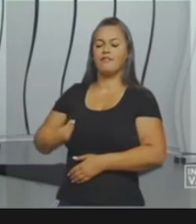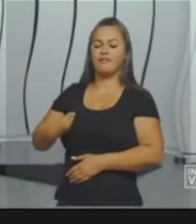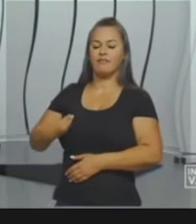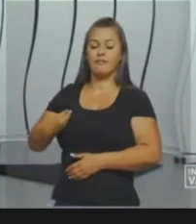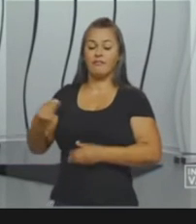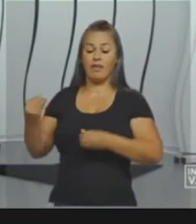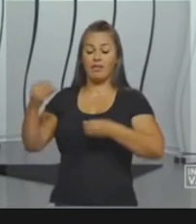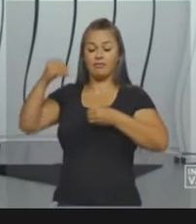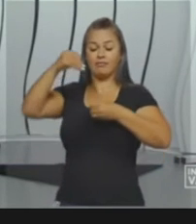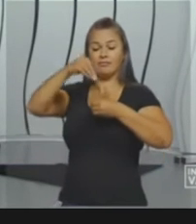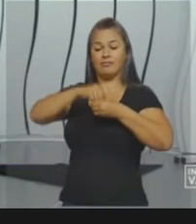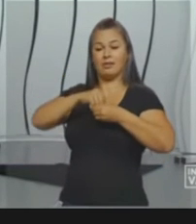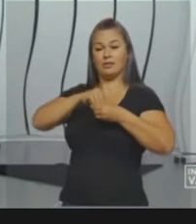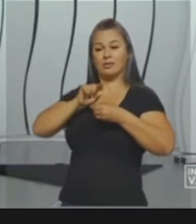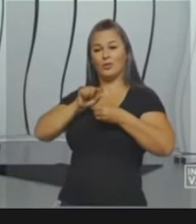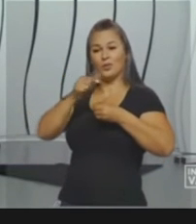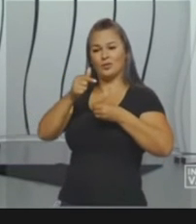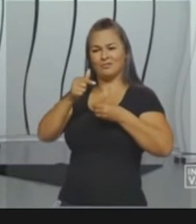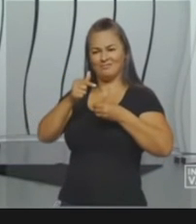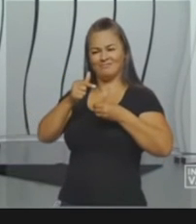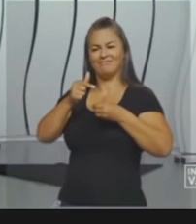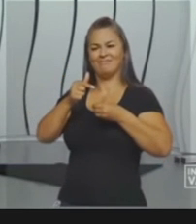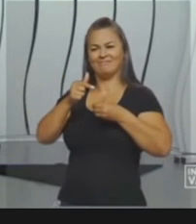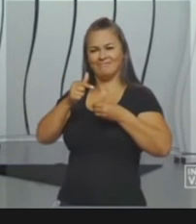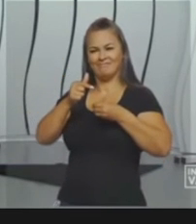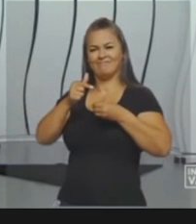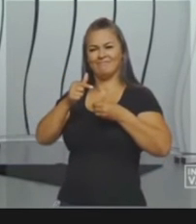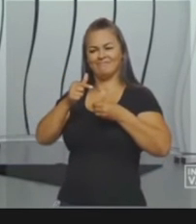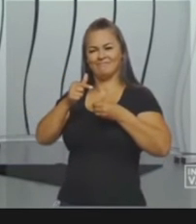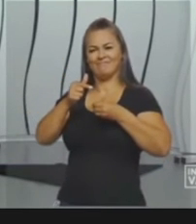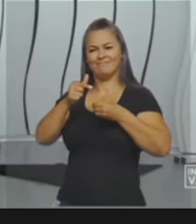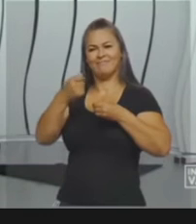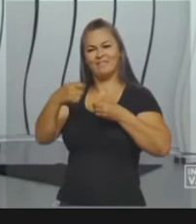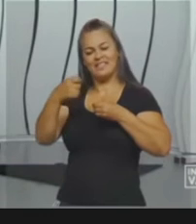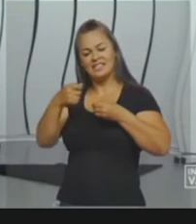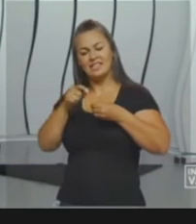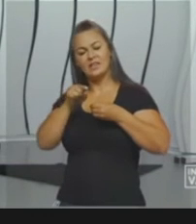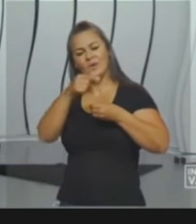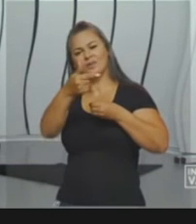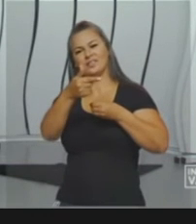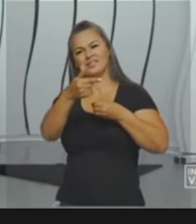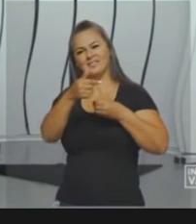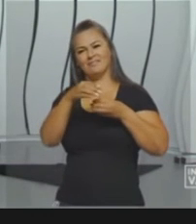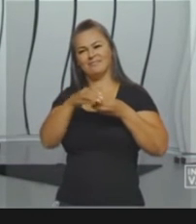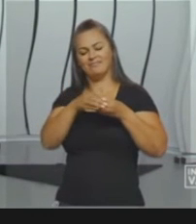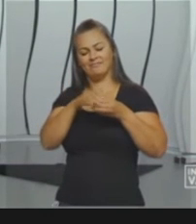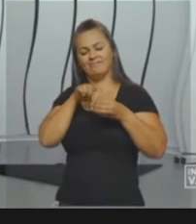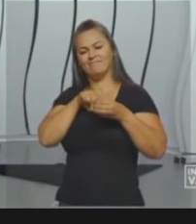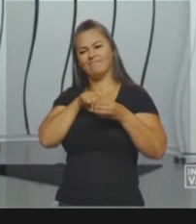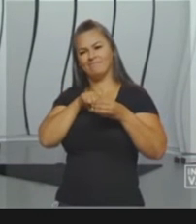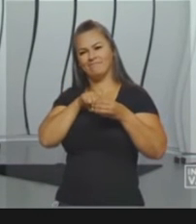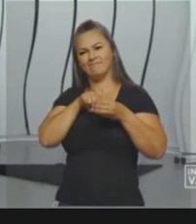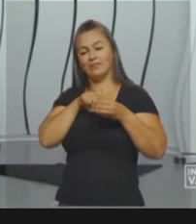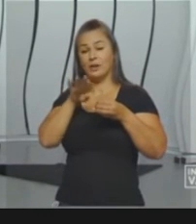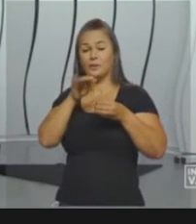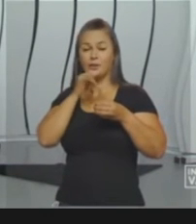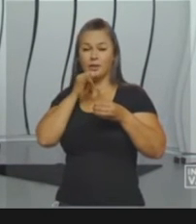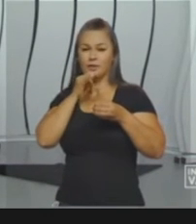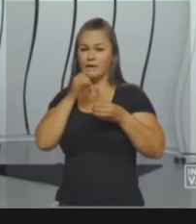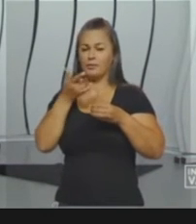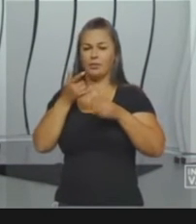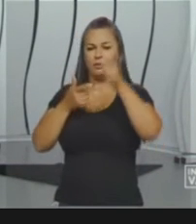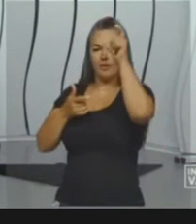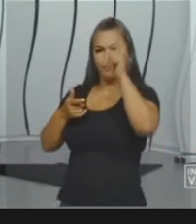desse vírus, para produzir mais vírus, ele tem que usar toda a maquinaria de uma célula existente, infectar um humano ou um outro ser